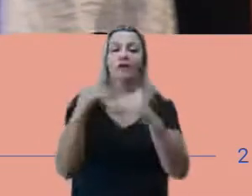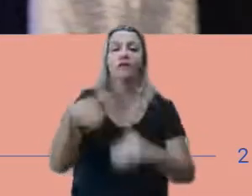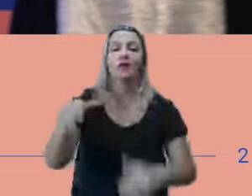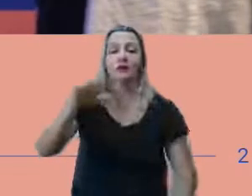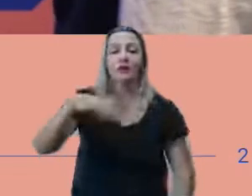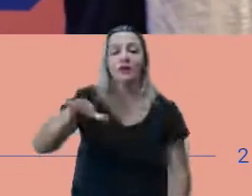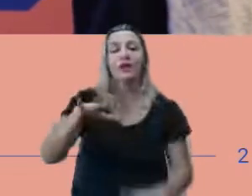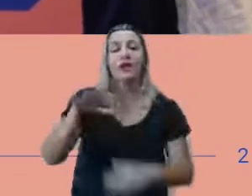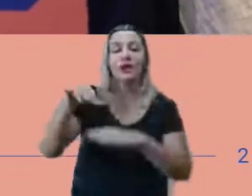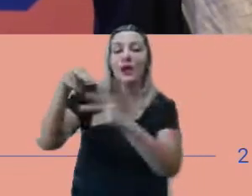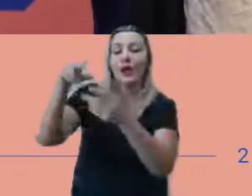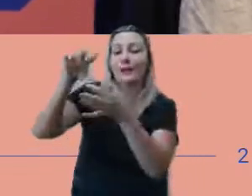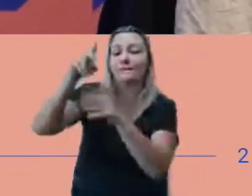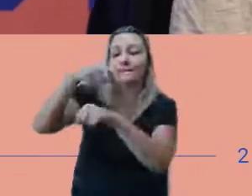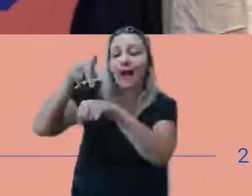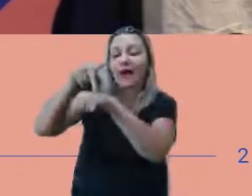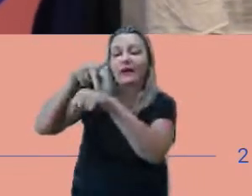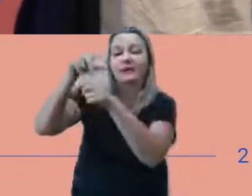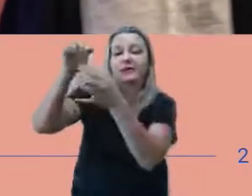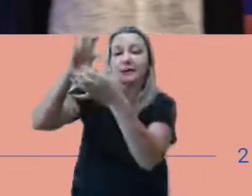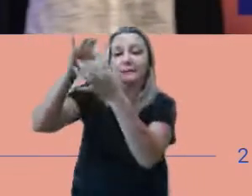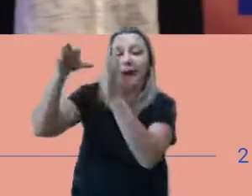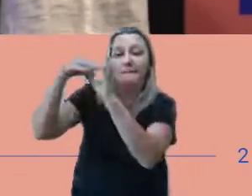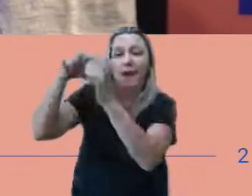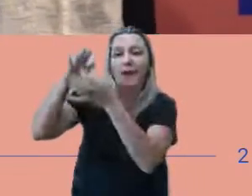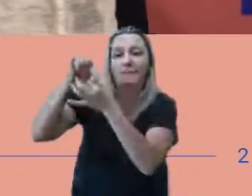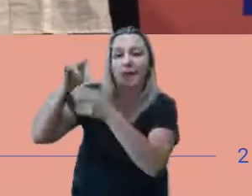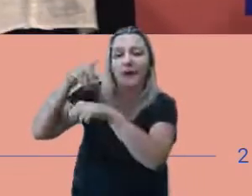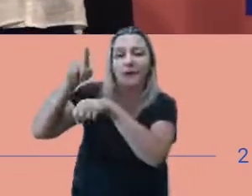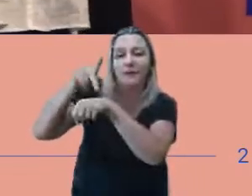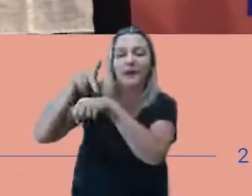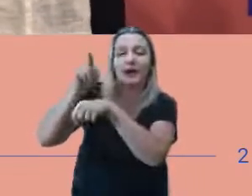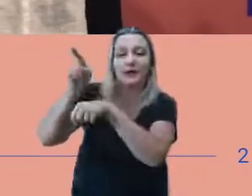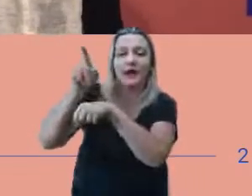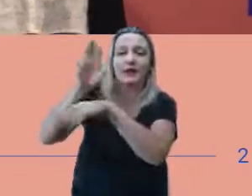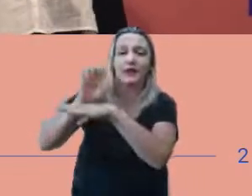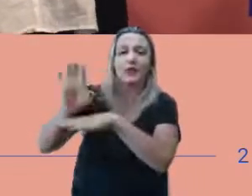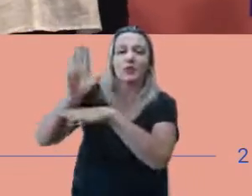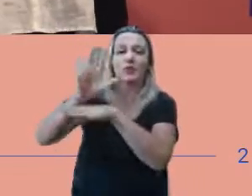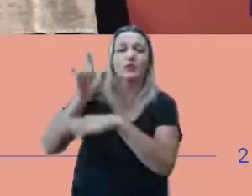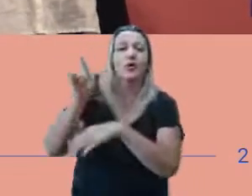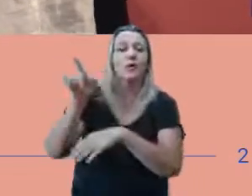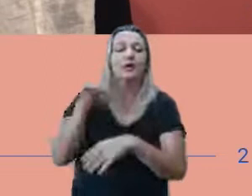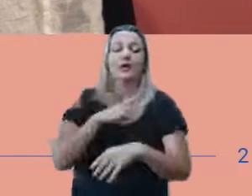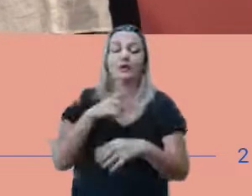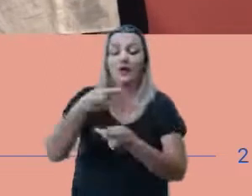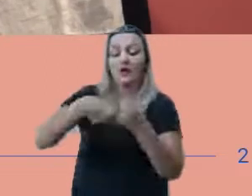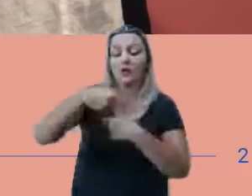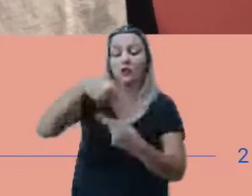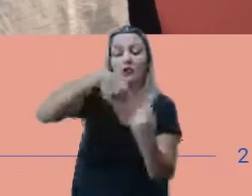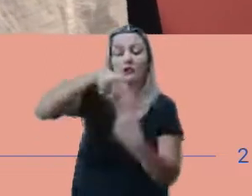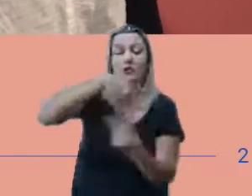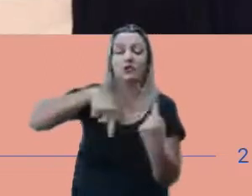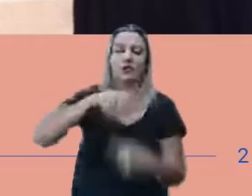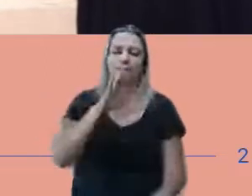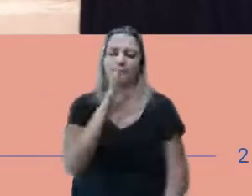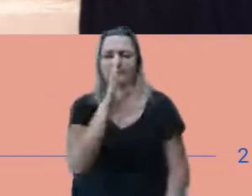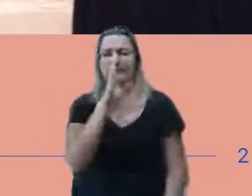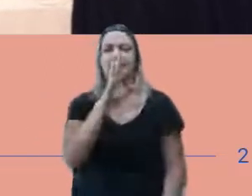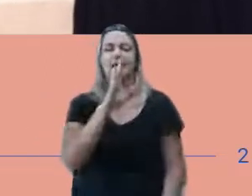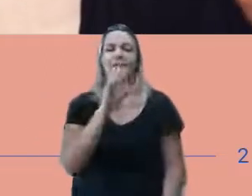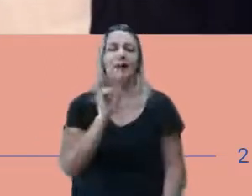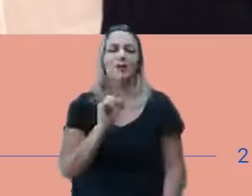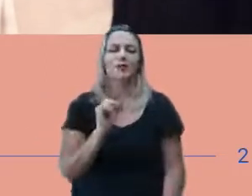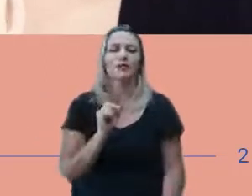E lá foi mostrado que a economia circular seria prioridade número um desse pacote de